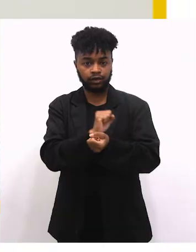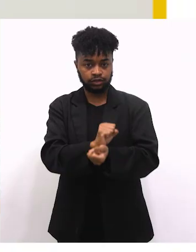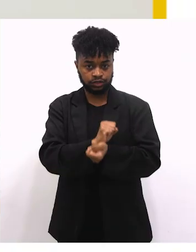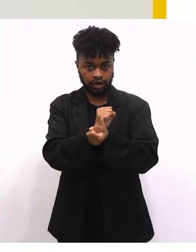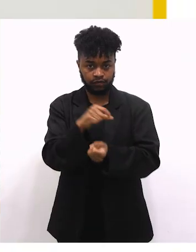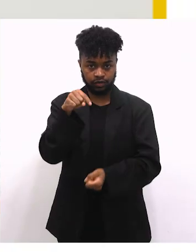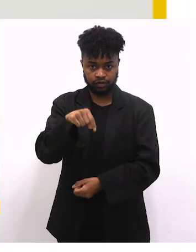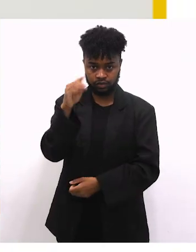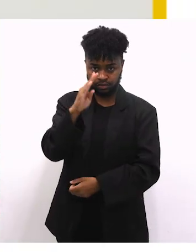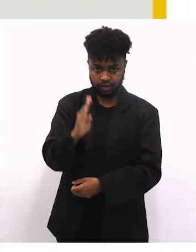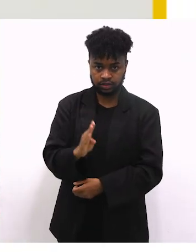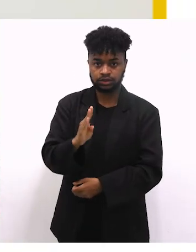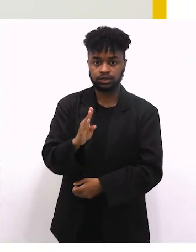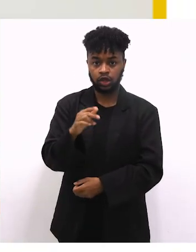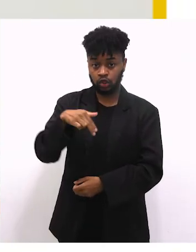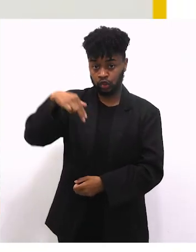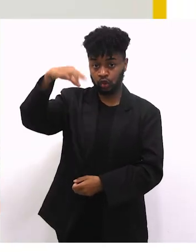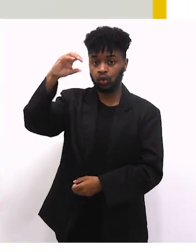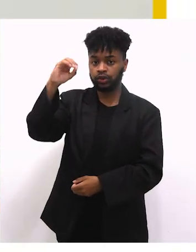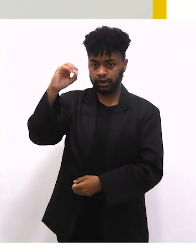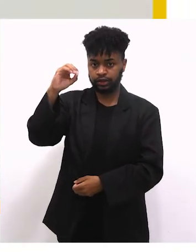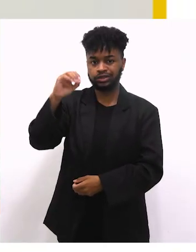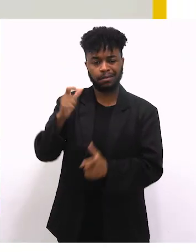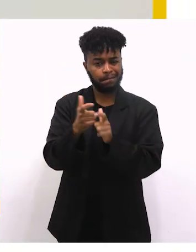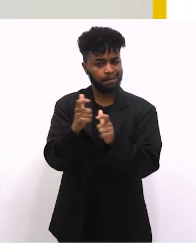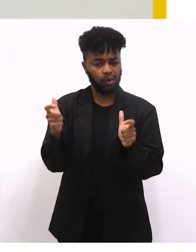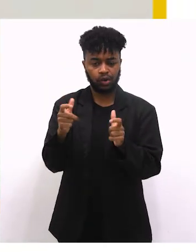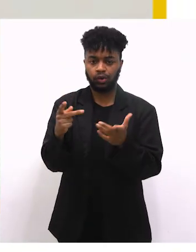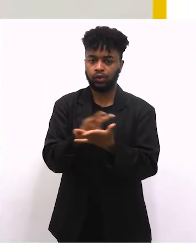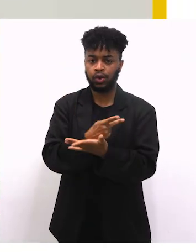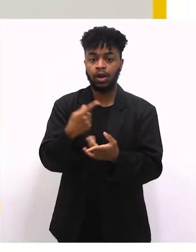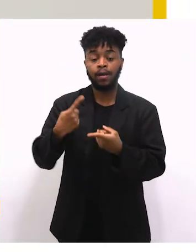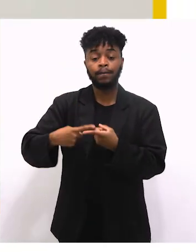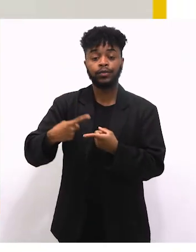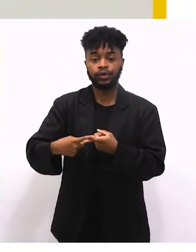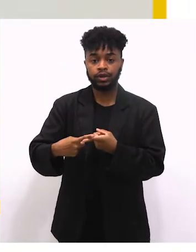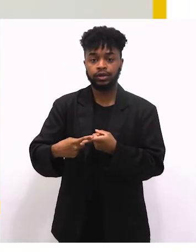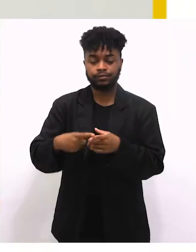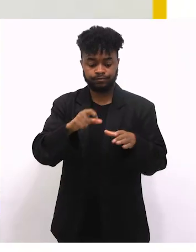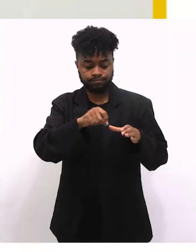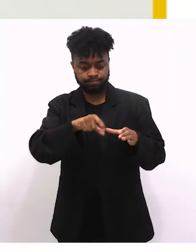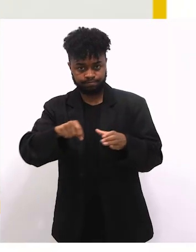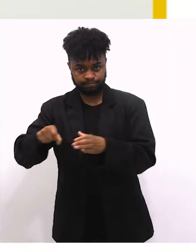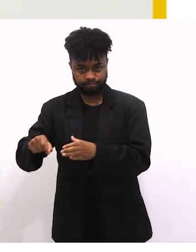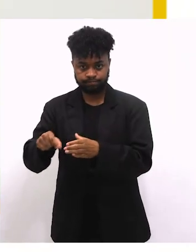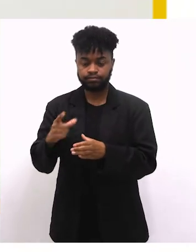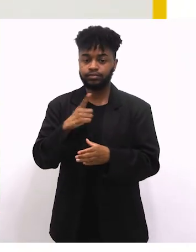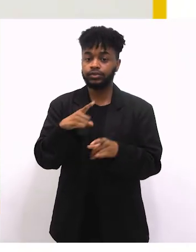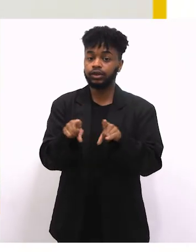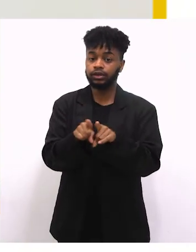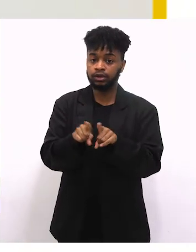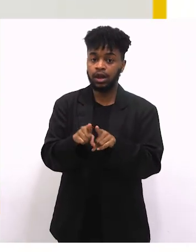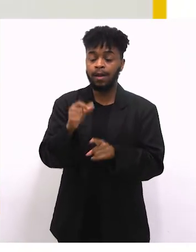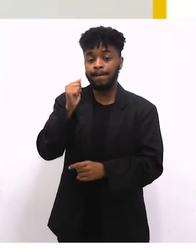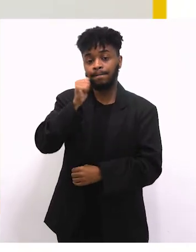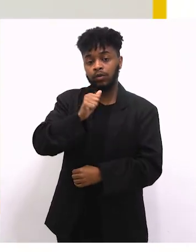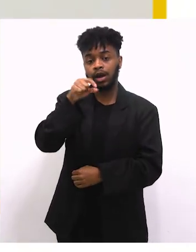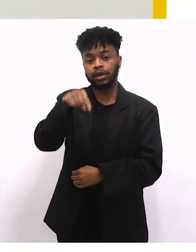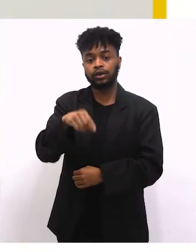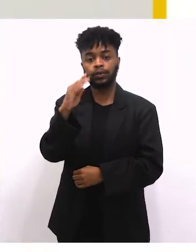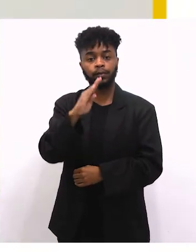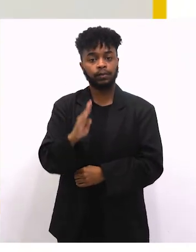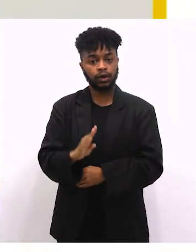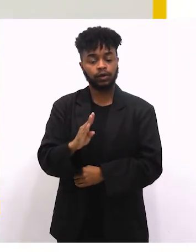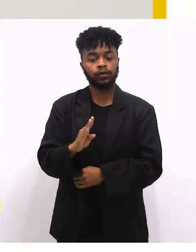trabalho escravo no Brasil, no Nordeste, muitas vezes por conta do plantio. Nós temos o caso das